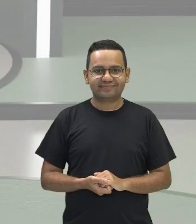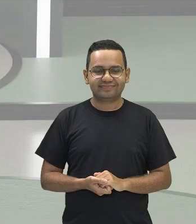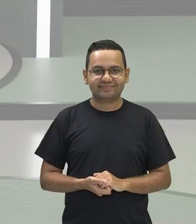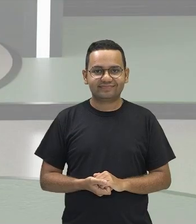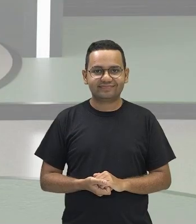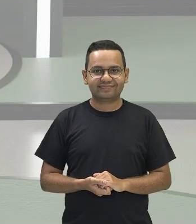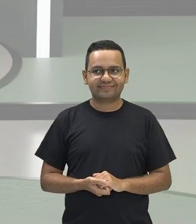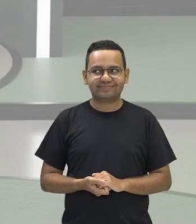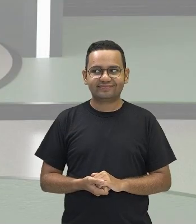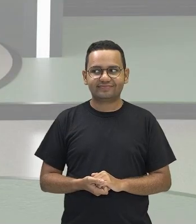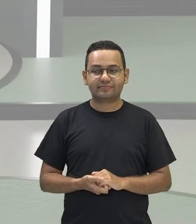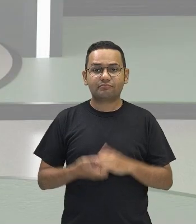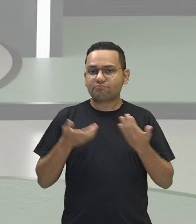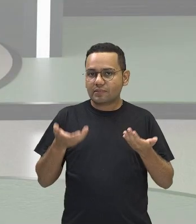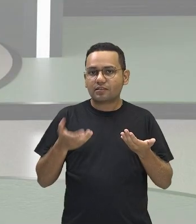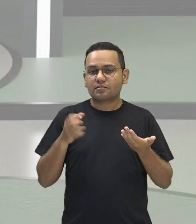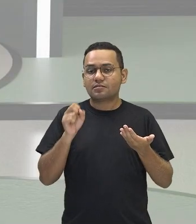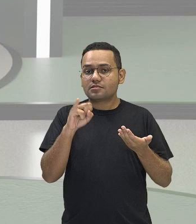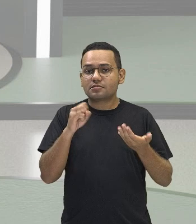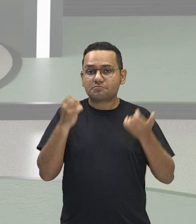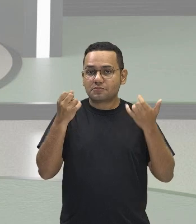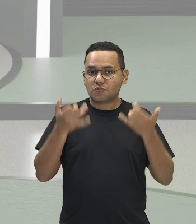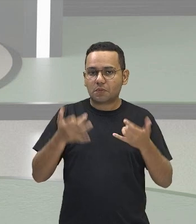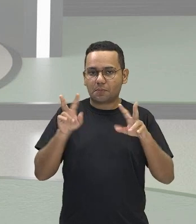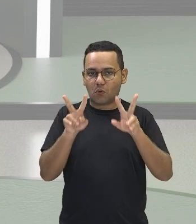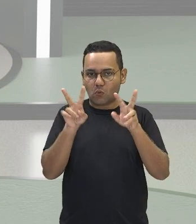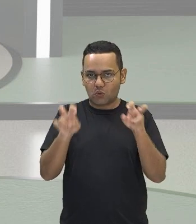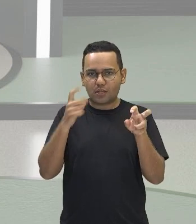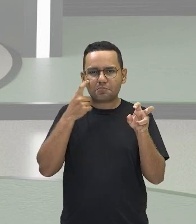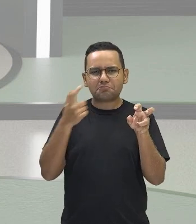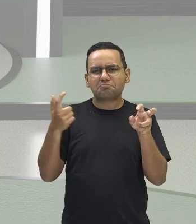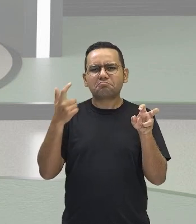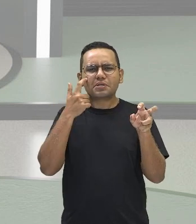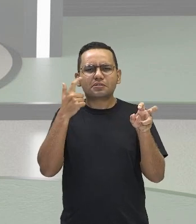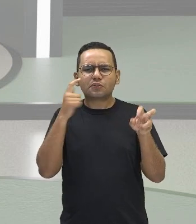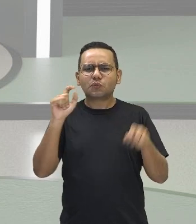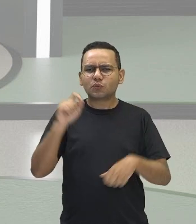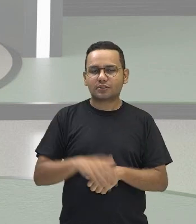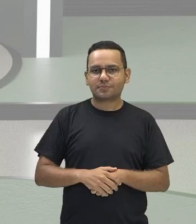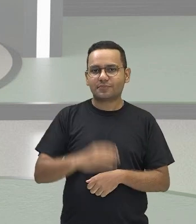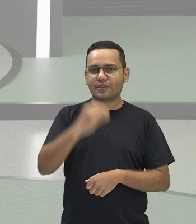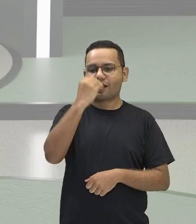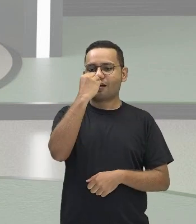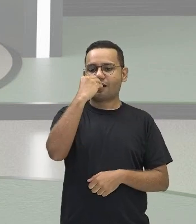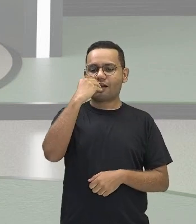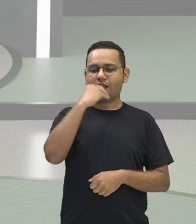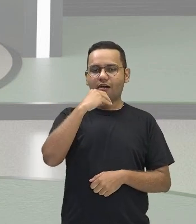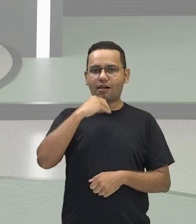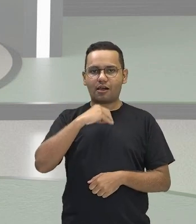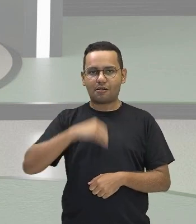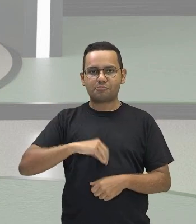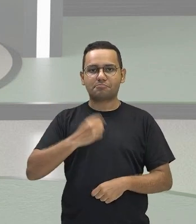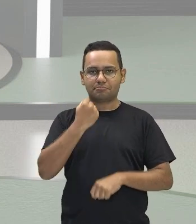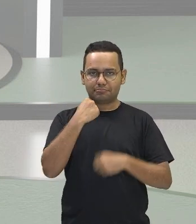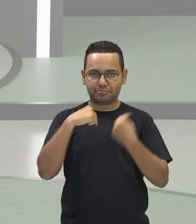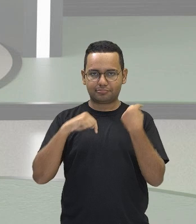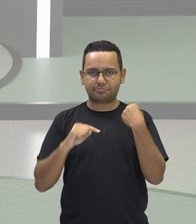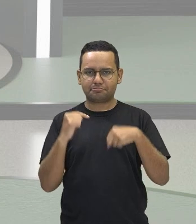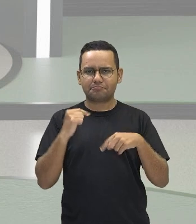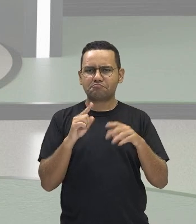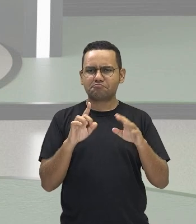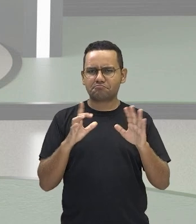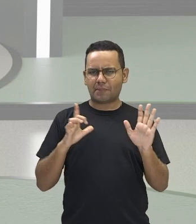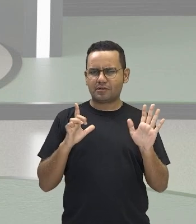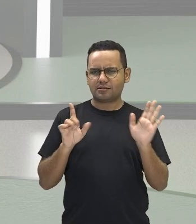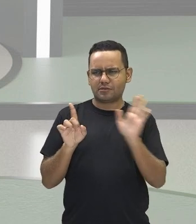Quando lemos sistema digestório, pensamos em quê? Em digestão. E aí lhe vem a